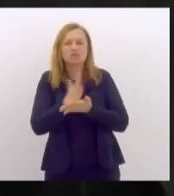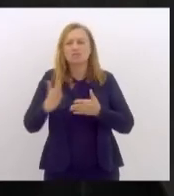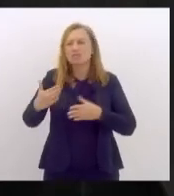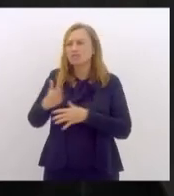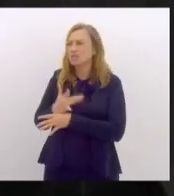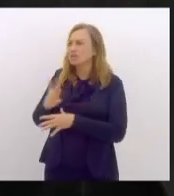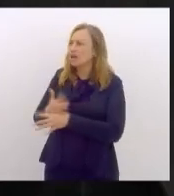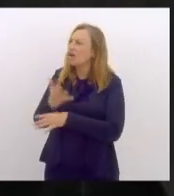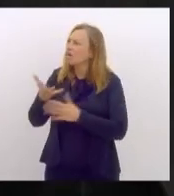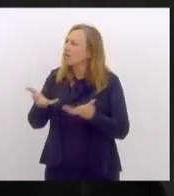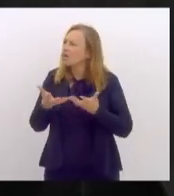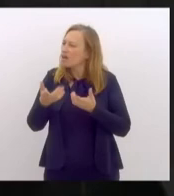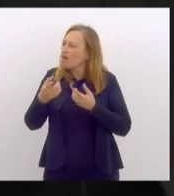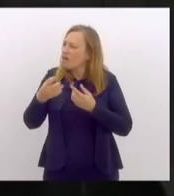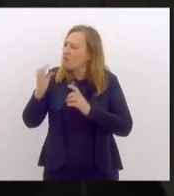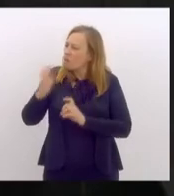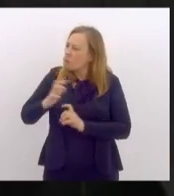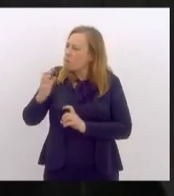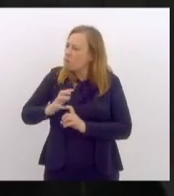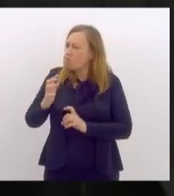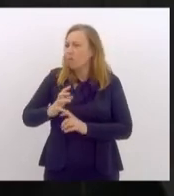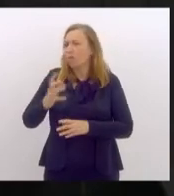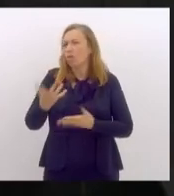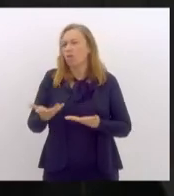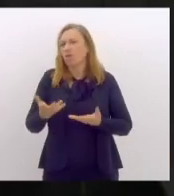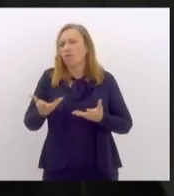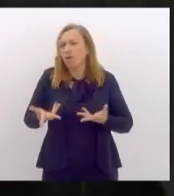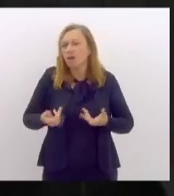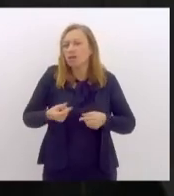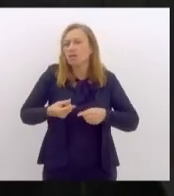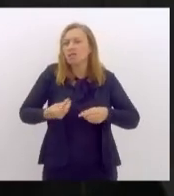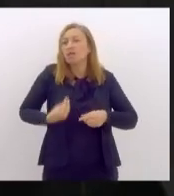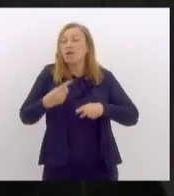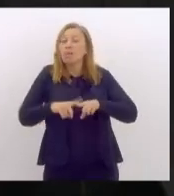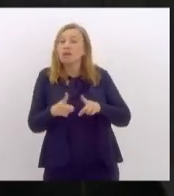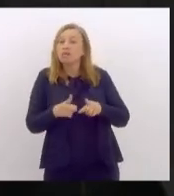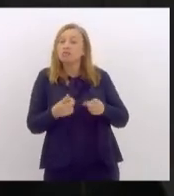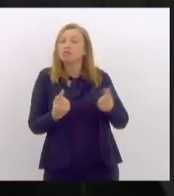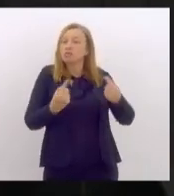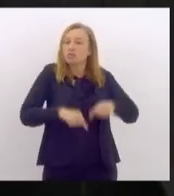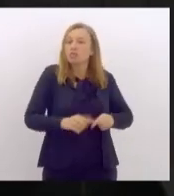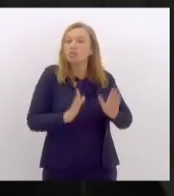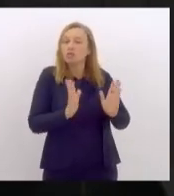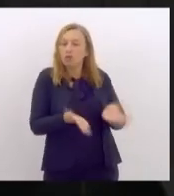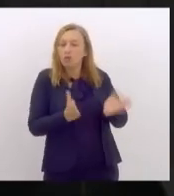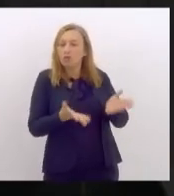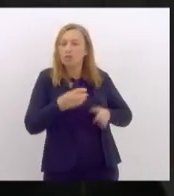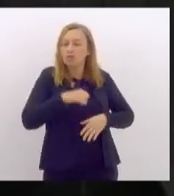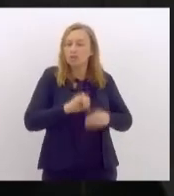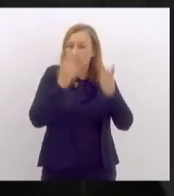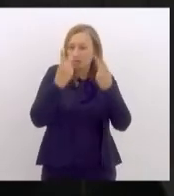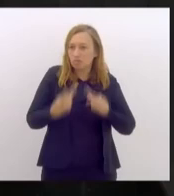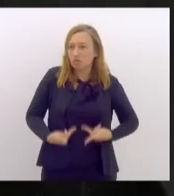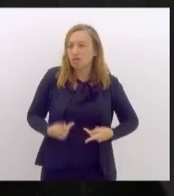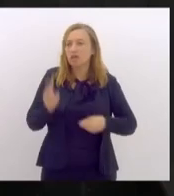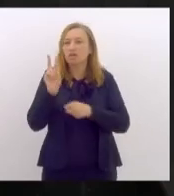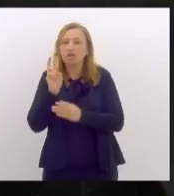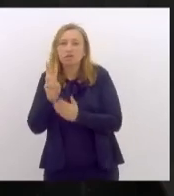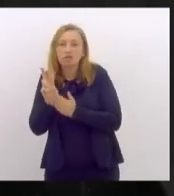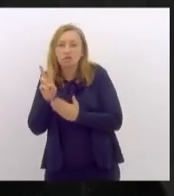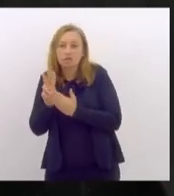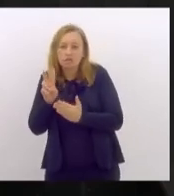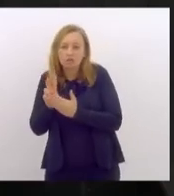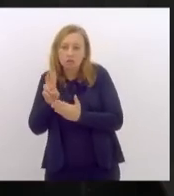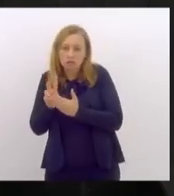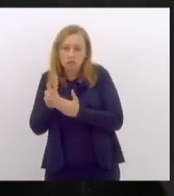querer impor uma dinâmica de vida mas o que está em jogo é isso hoje Se a humanidade dos indígenas é